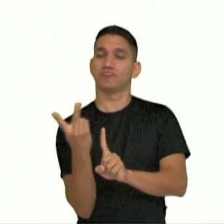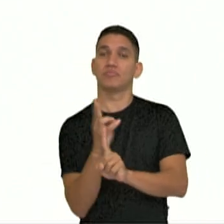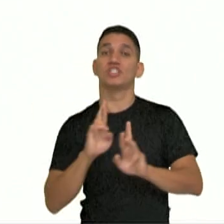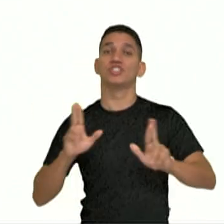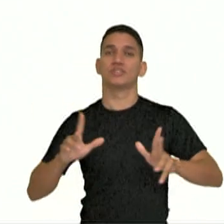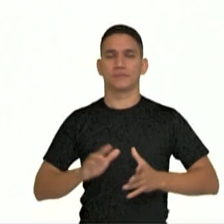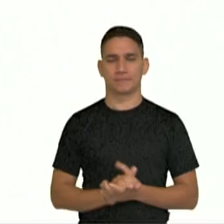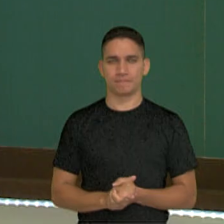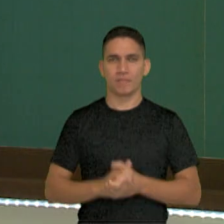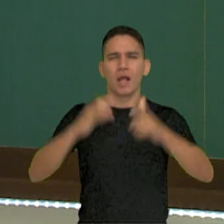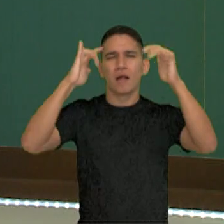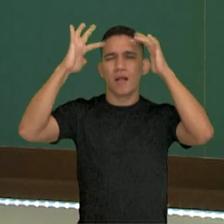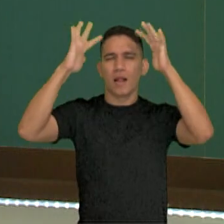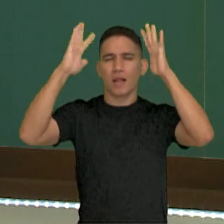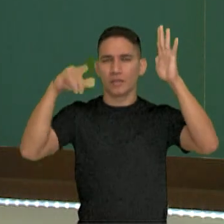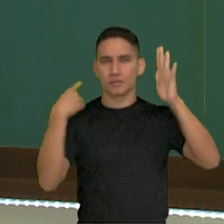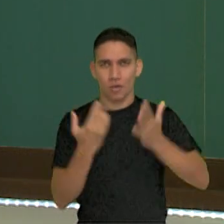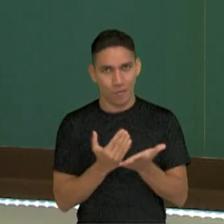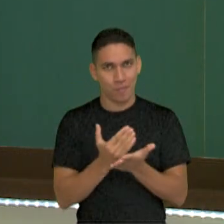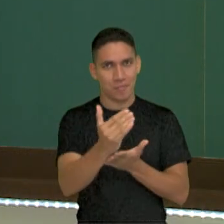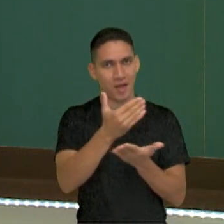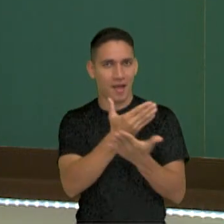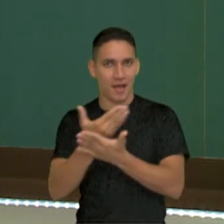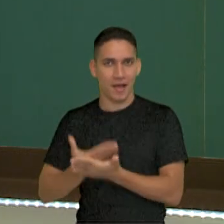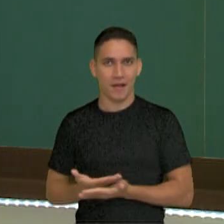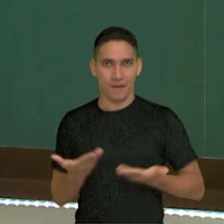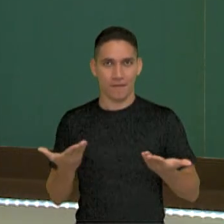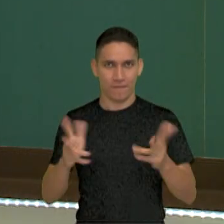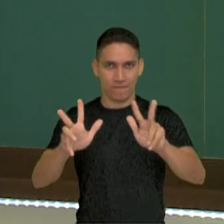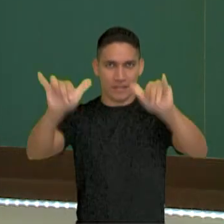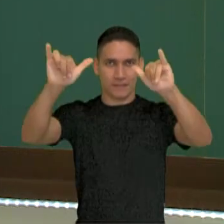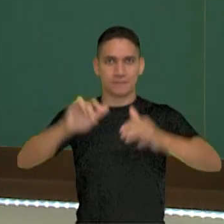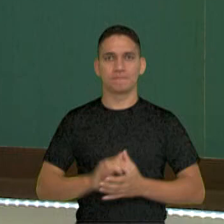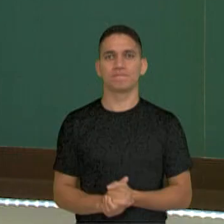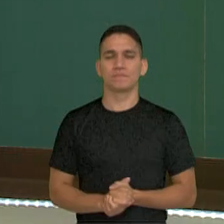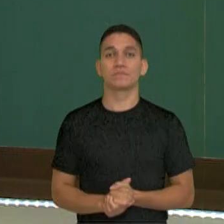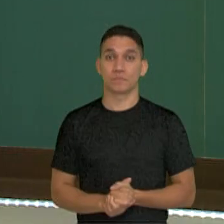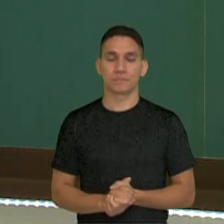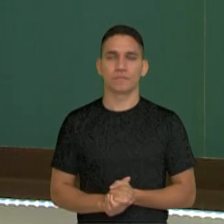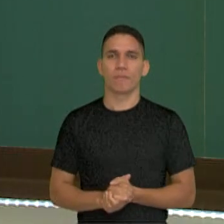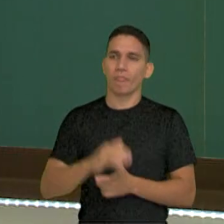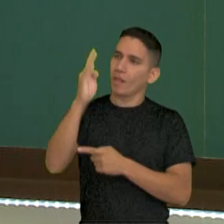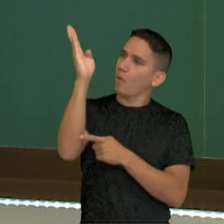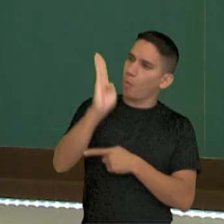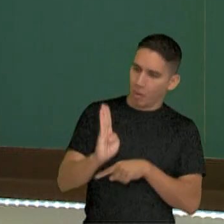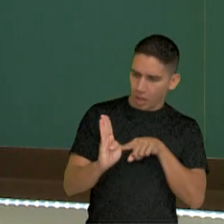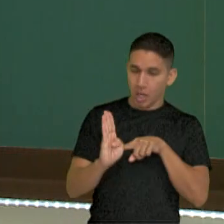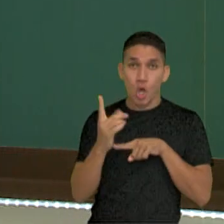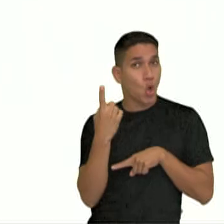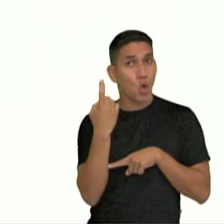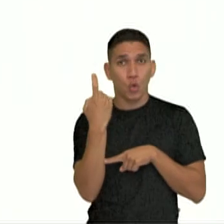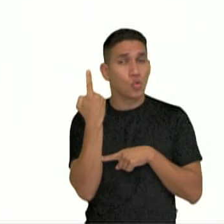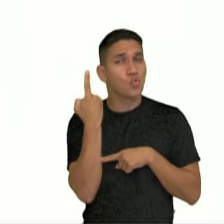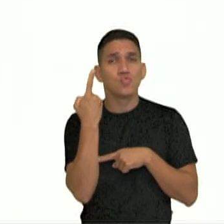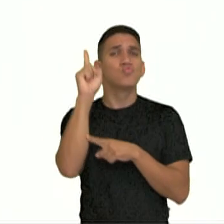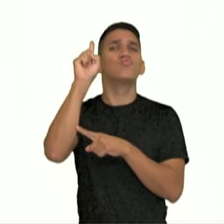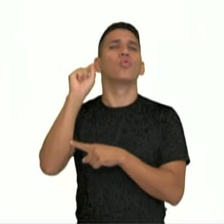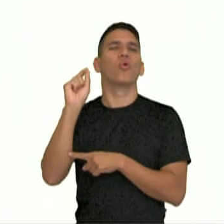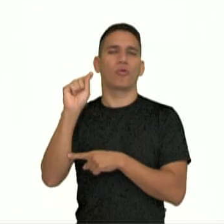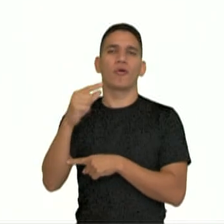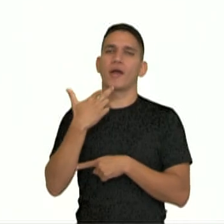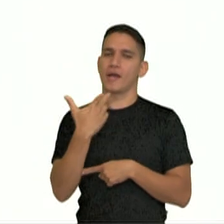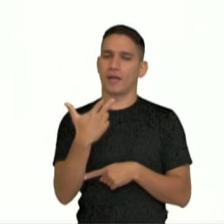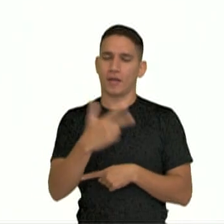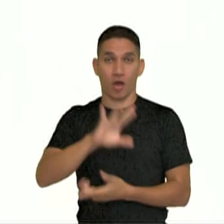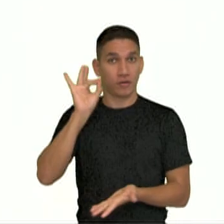Uma reflexão aqui para a gente dar início à nossa aula de hoje. O Brasil tem um único idioma oficial, o